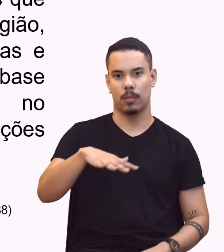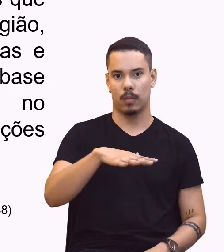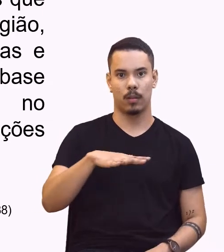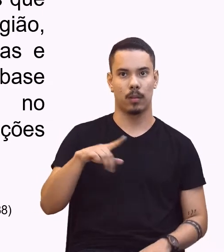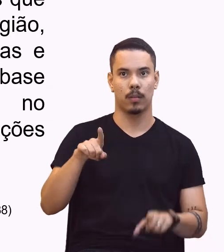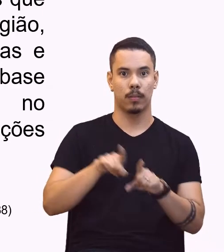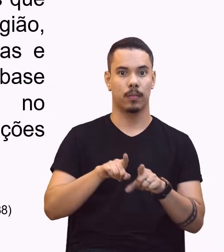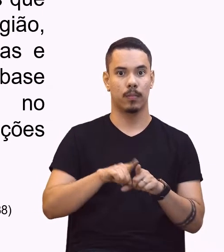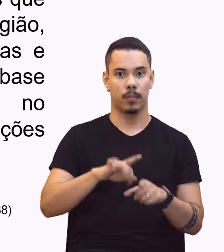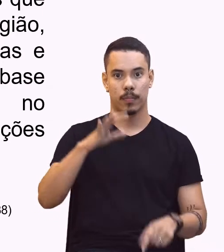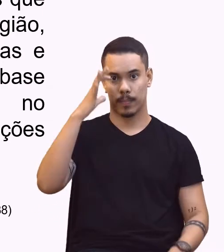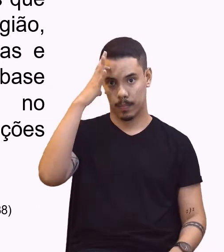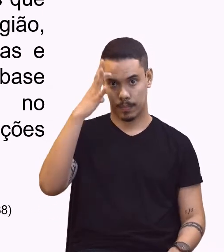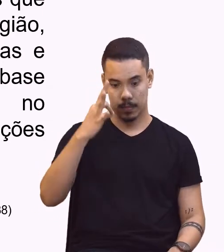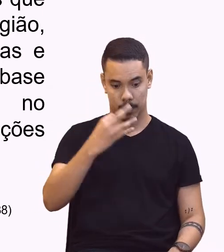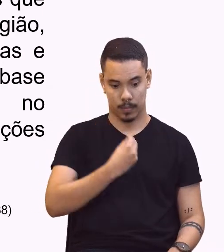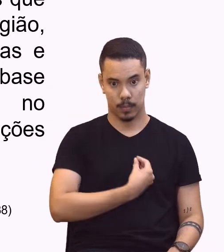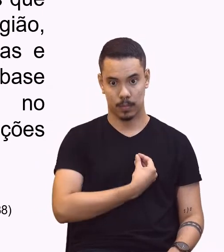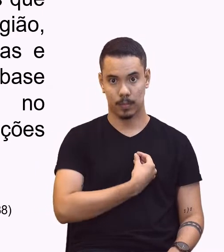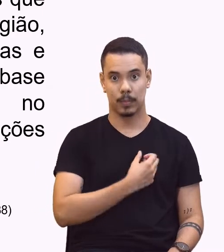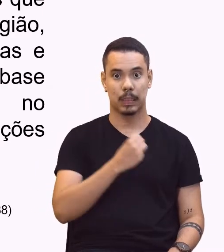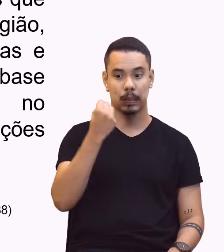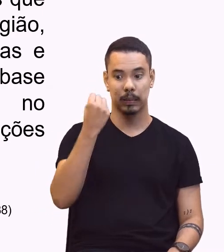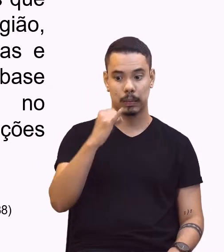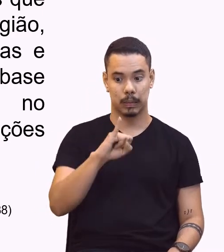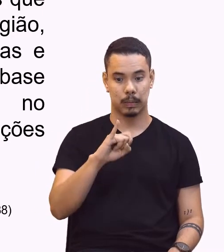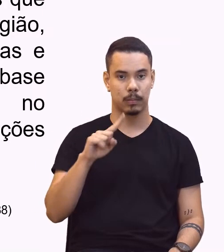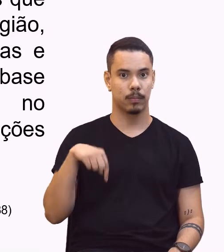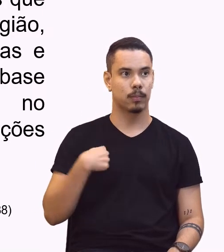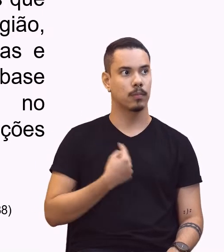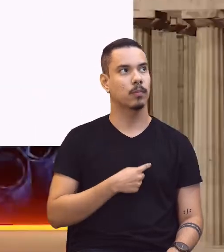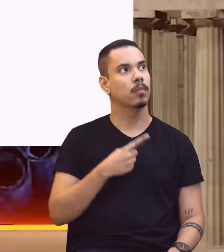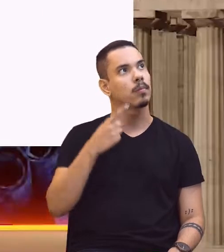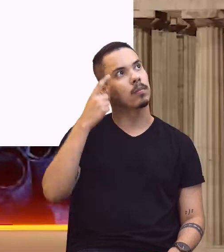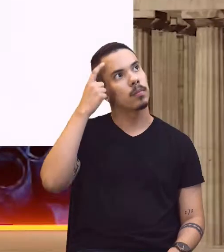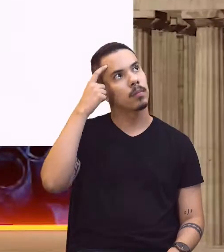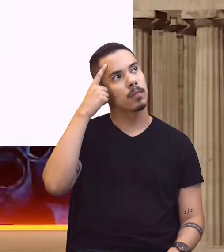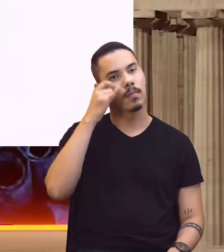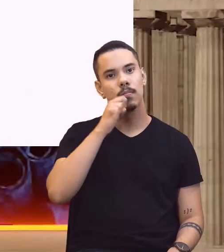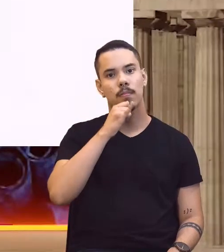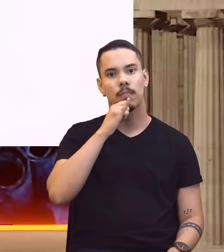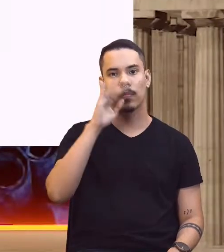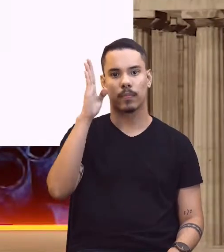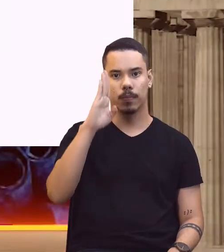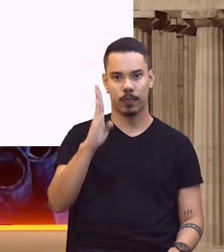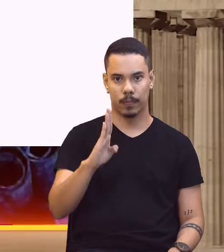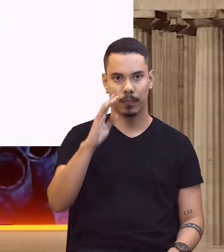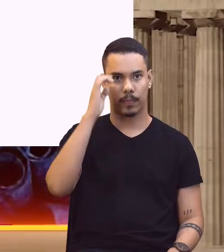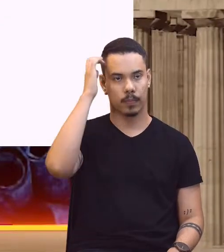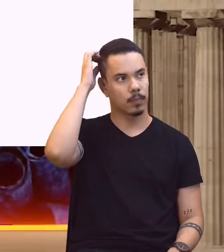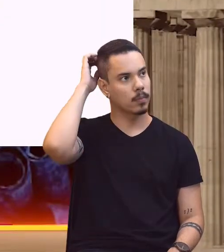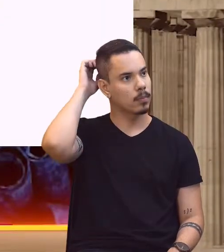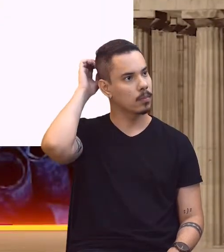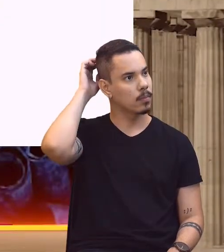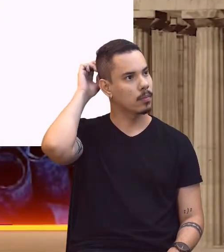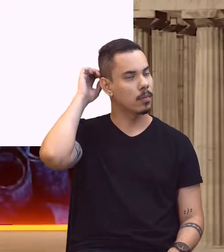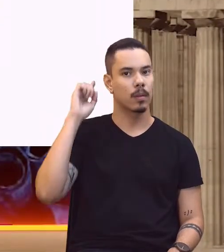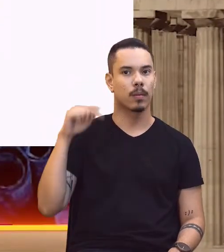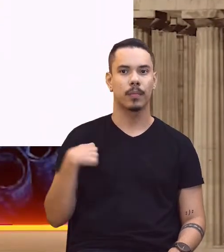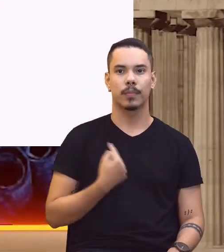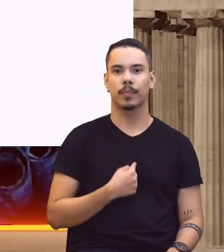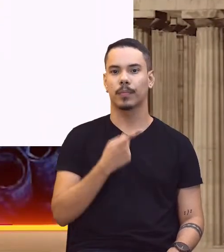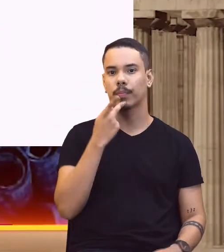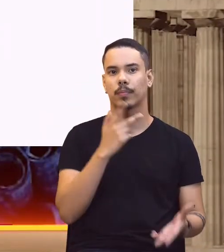vida. Pessoal, se a gente for pensar, por exemplo, Brasil, ali, quando a gente começa a